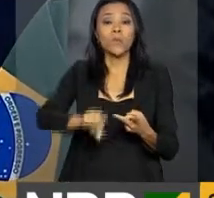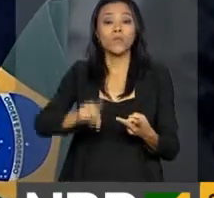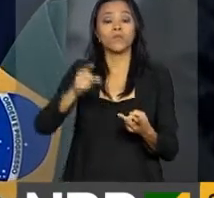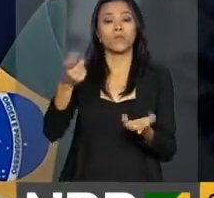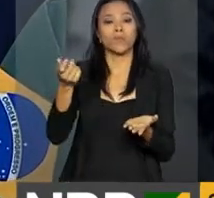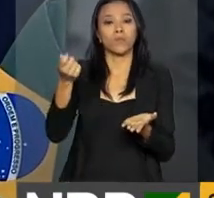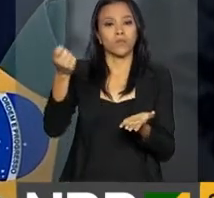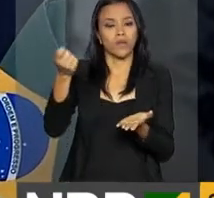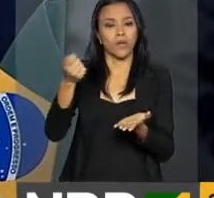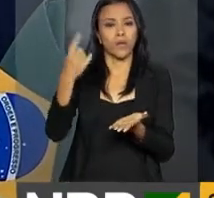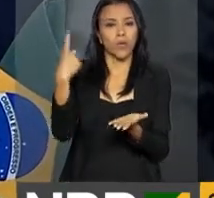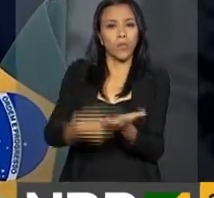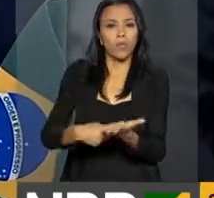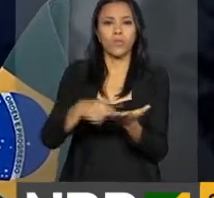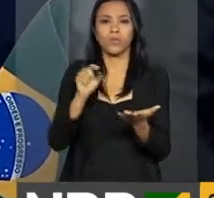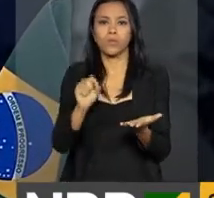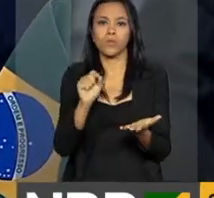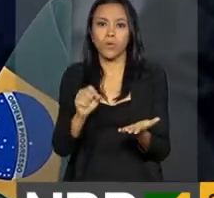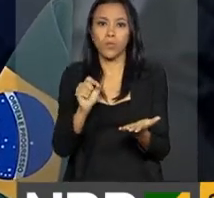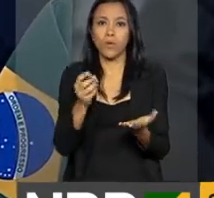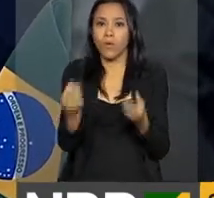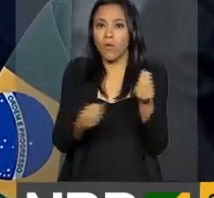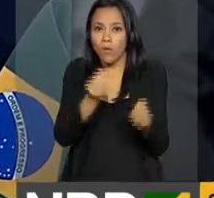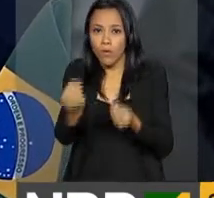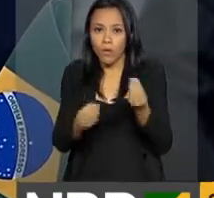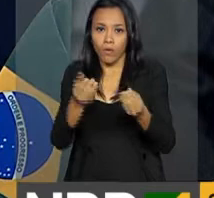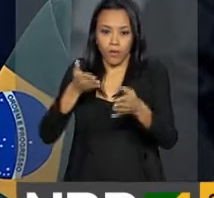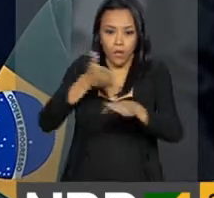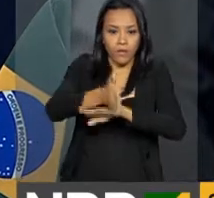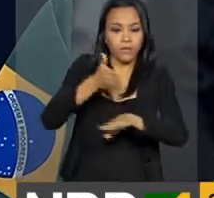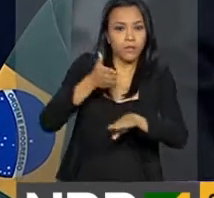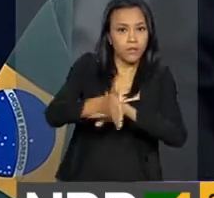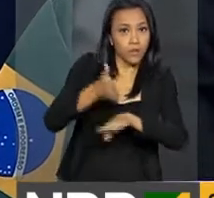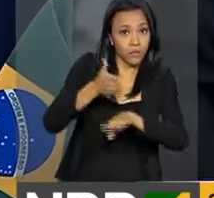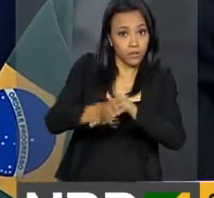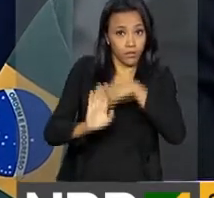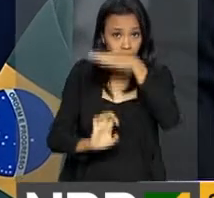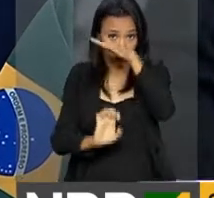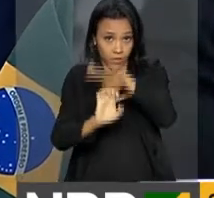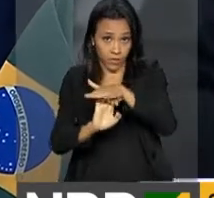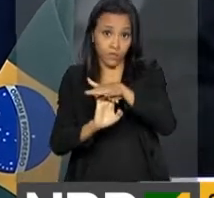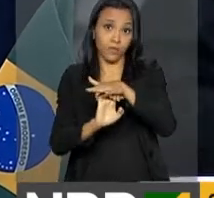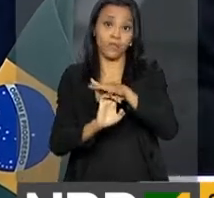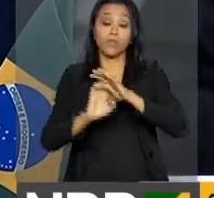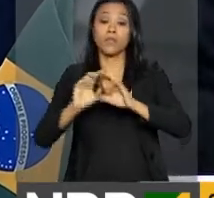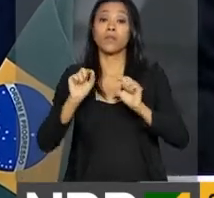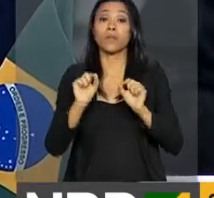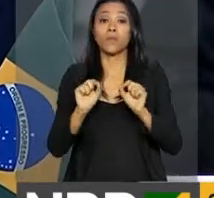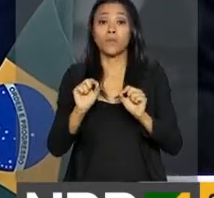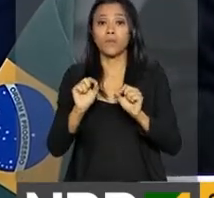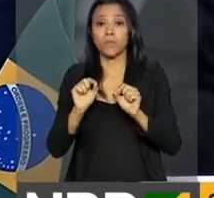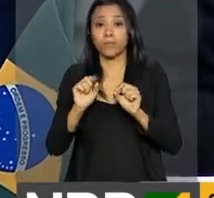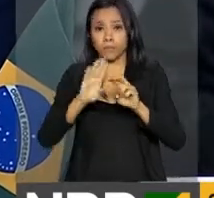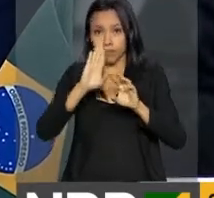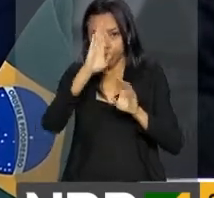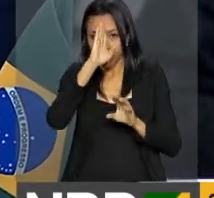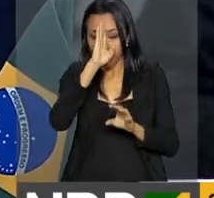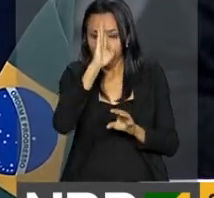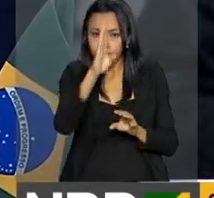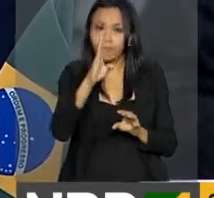acordo marco sobre condições de acesso para empresas de seguros, com ênfase no acesso